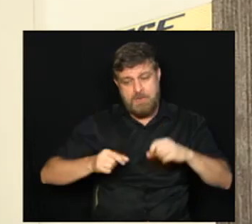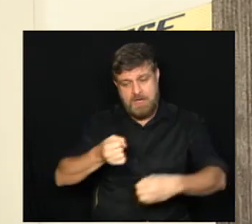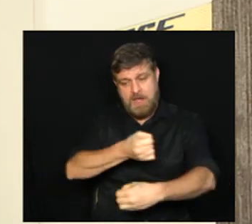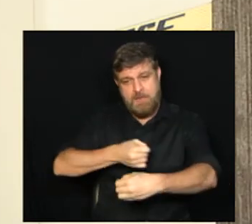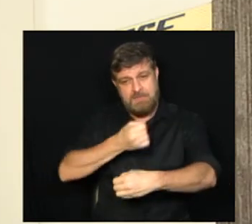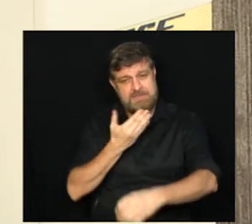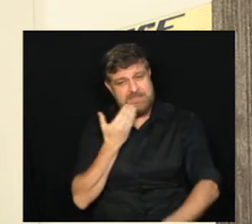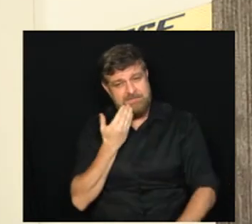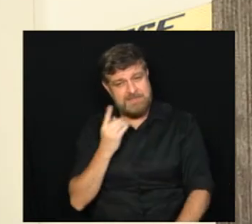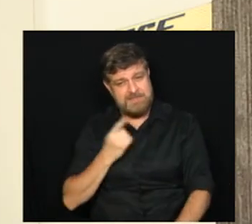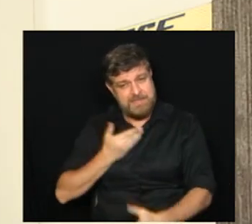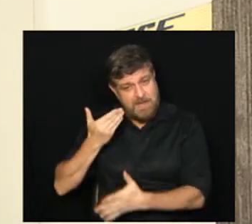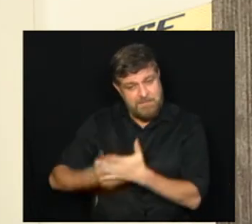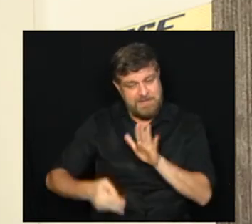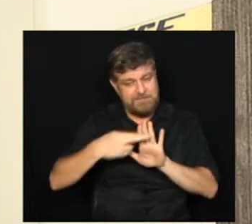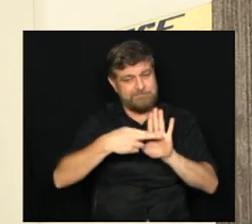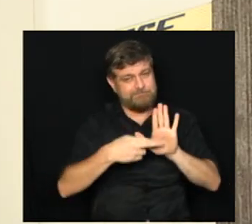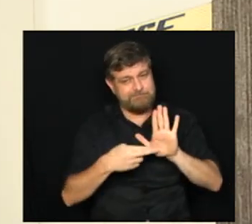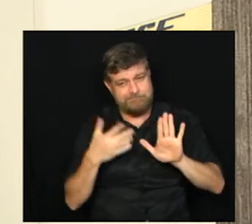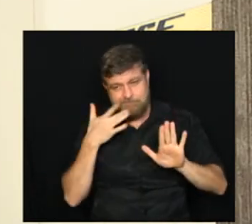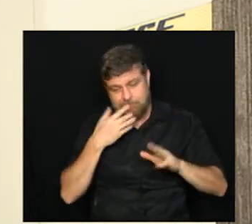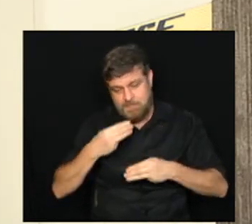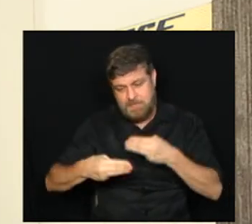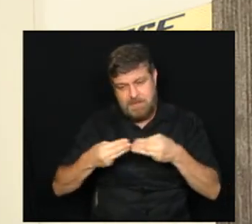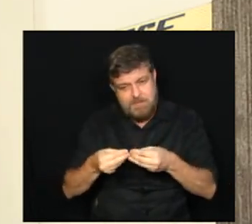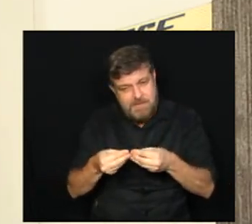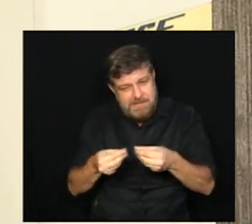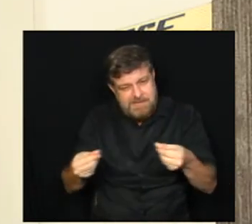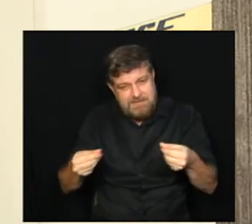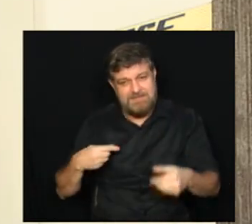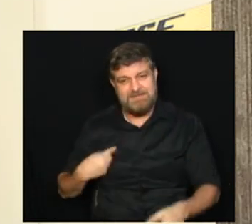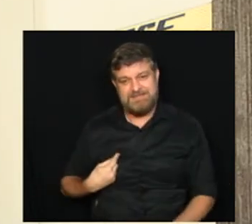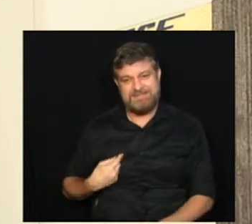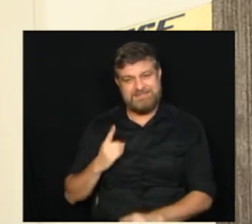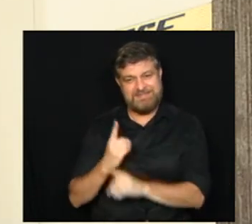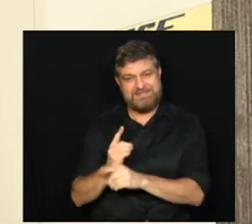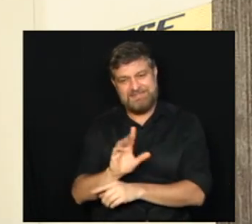Não perca, a receita será macarrão fettuccine. Até mais.